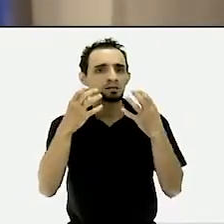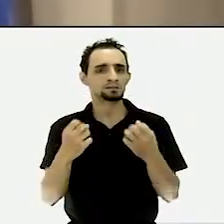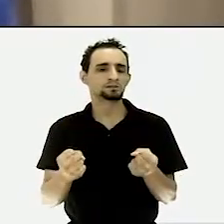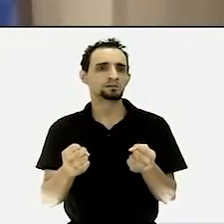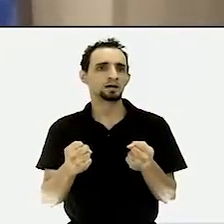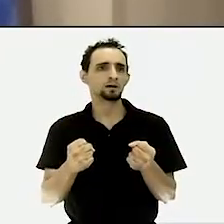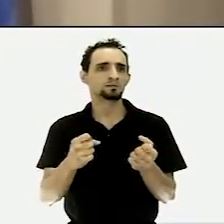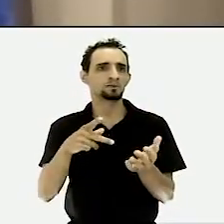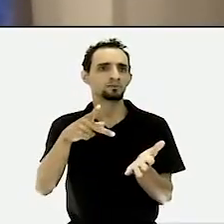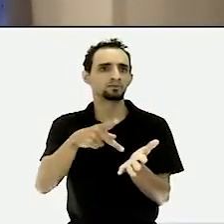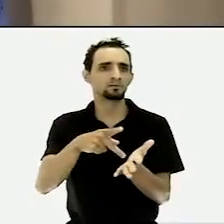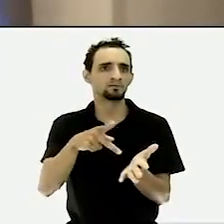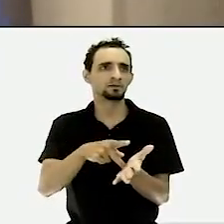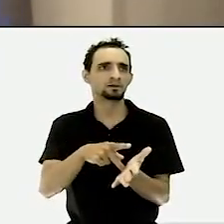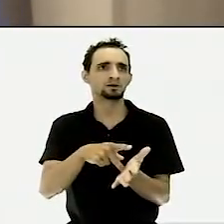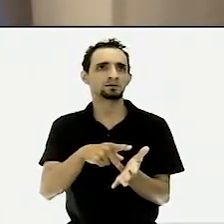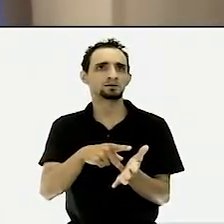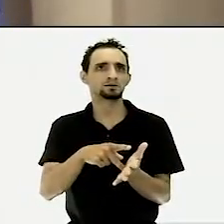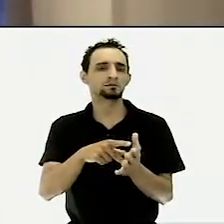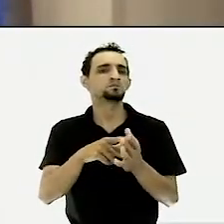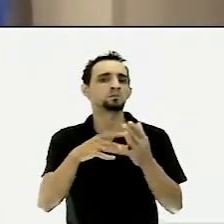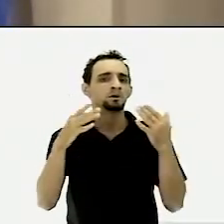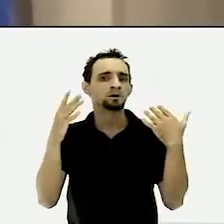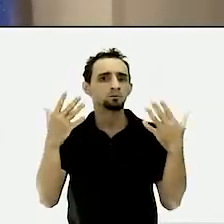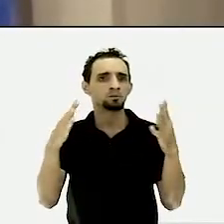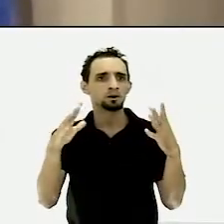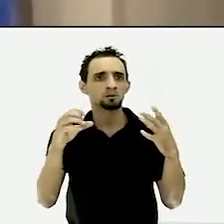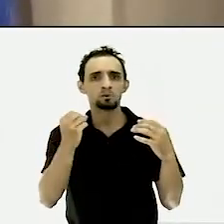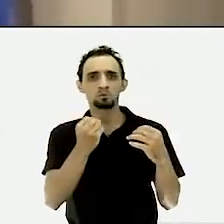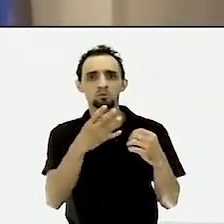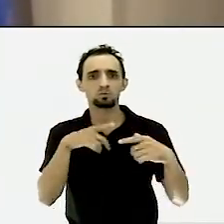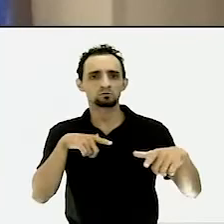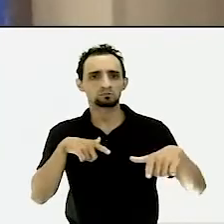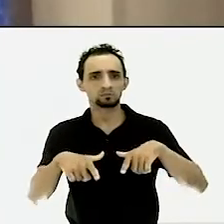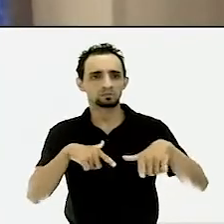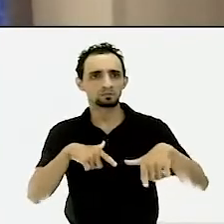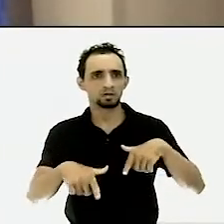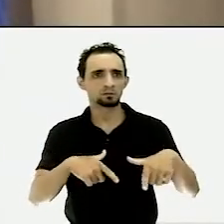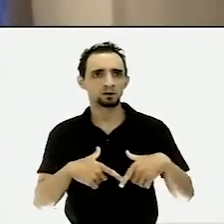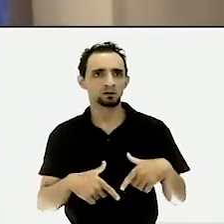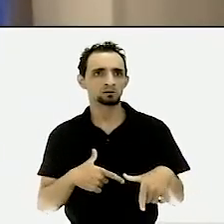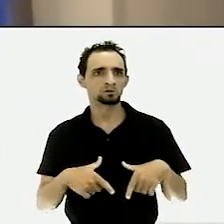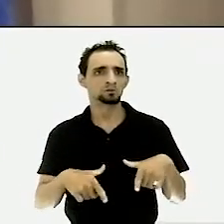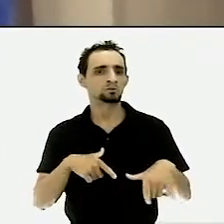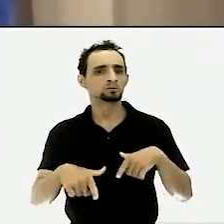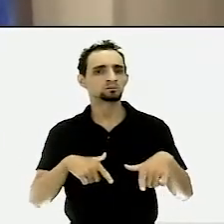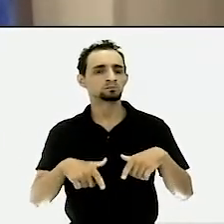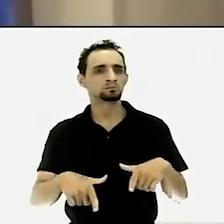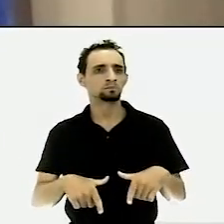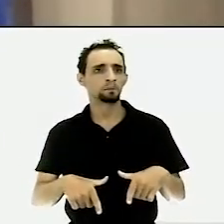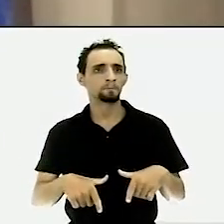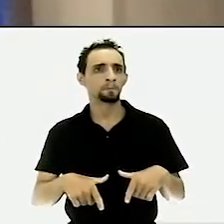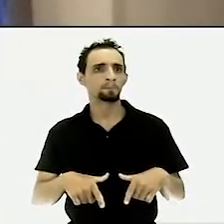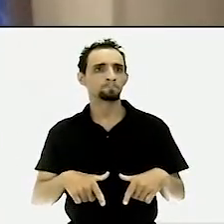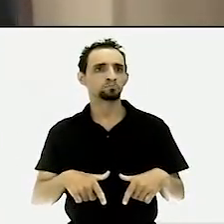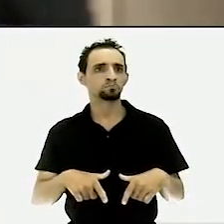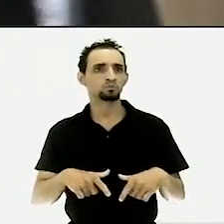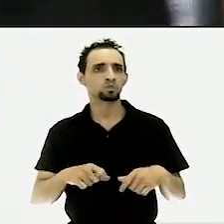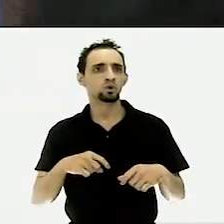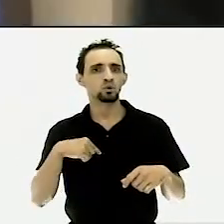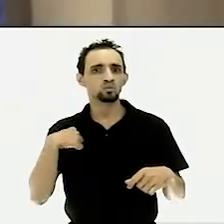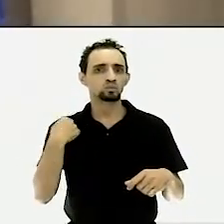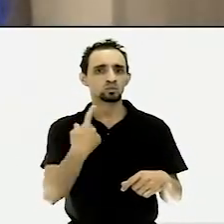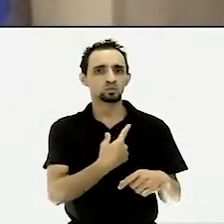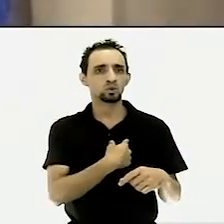aqui lutando pelas suas causas, viu? Parabéns, admiro muito. Tem muita gente que cobra a gente, mas quando a gente manda vir aqui, acaba não vindo para a